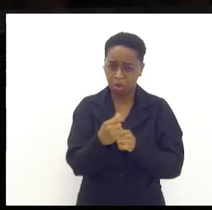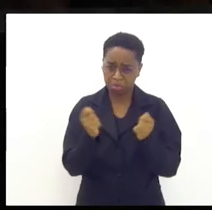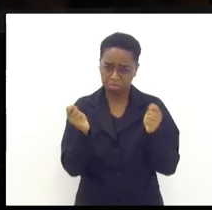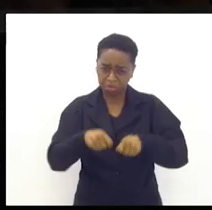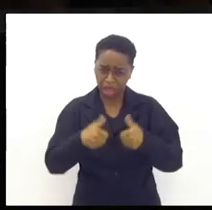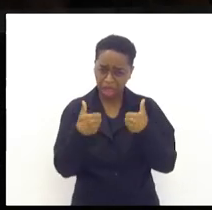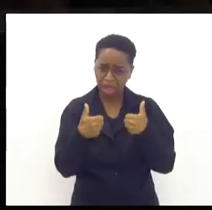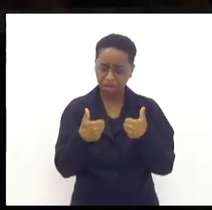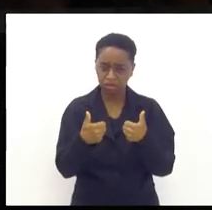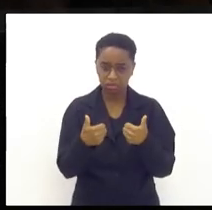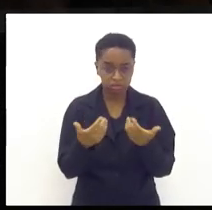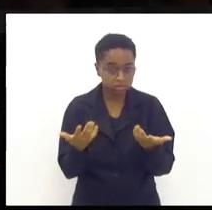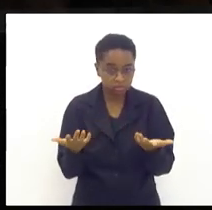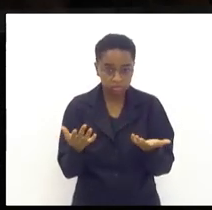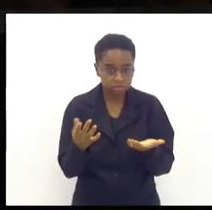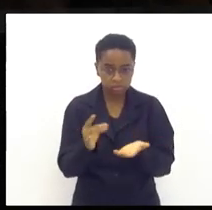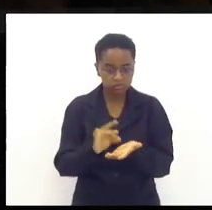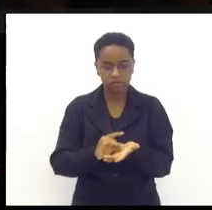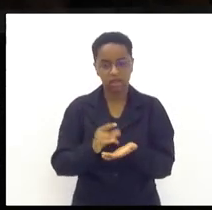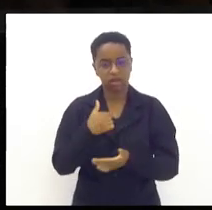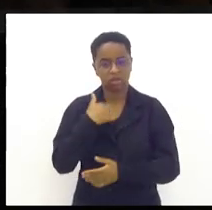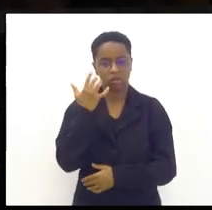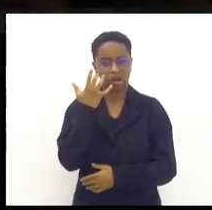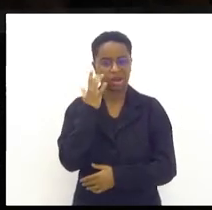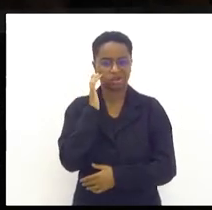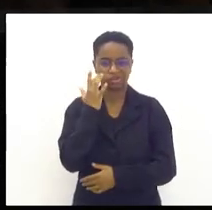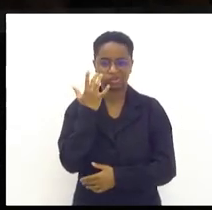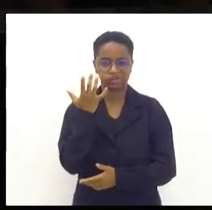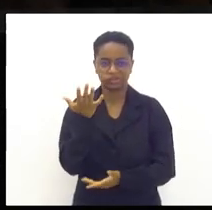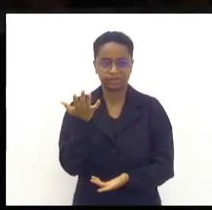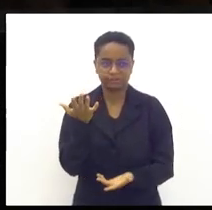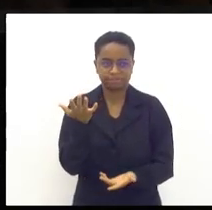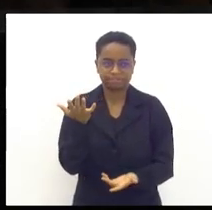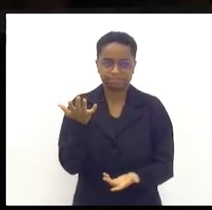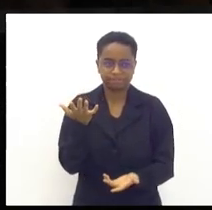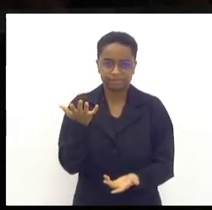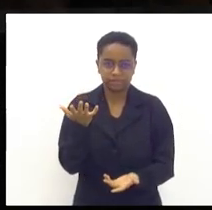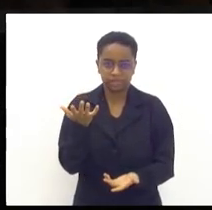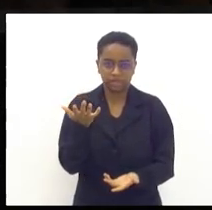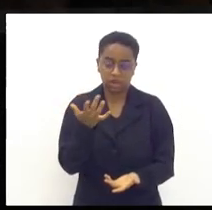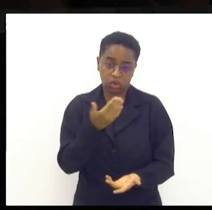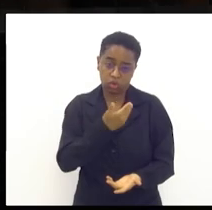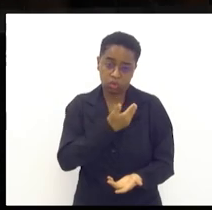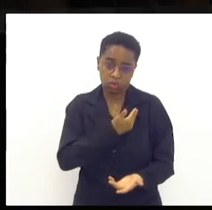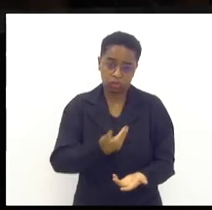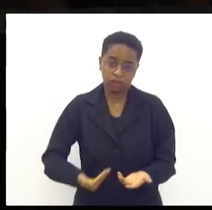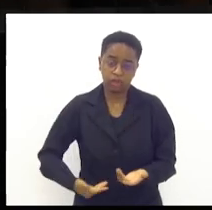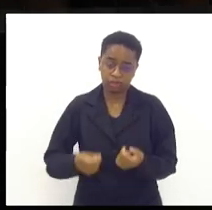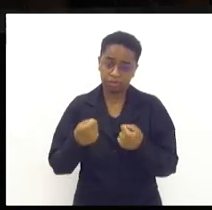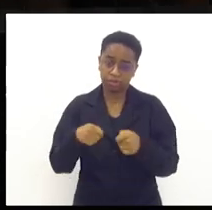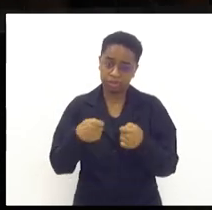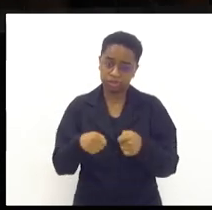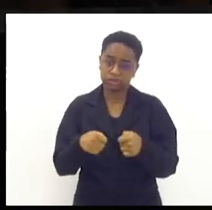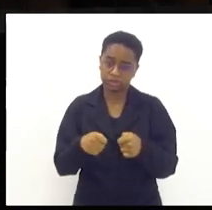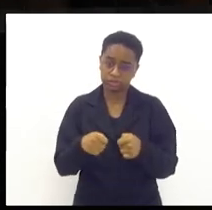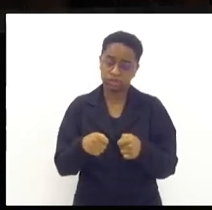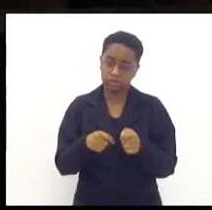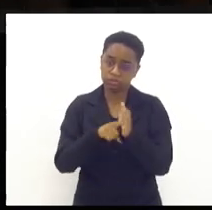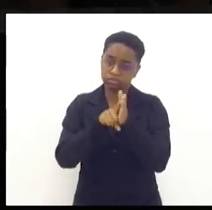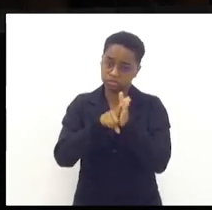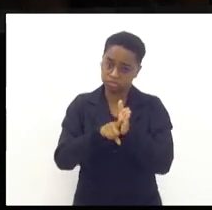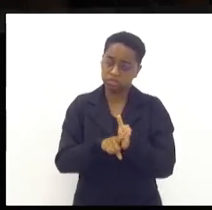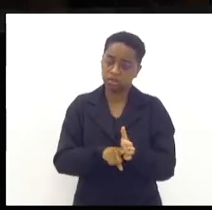Realmente, né? Eu acho que o governo tem que fazer uma sindicância, um